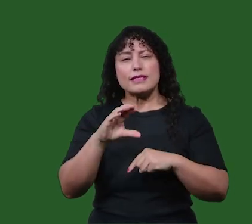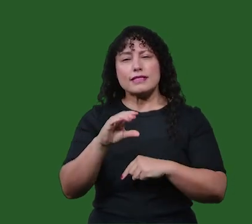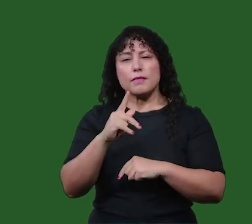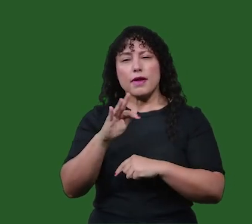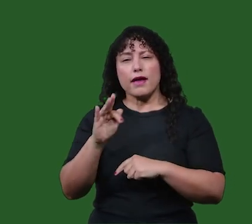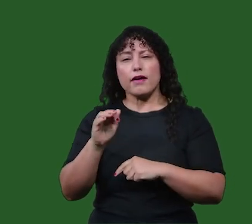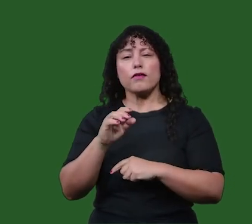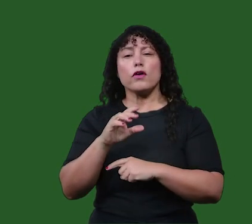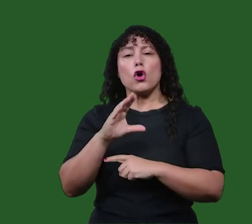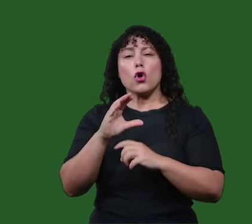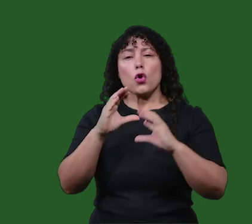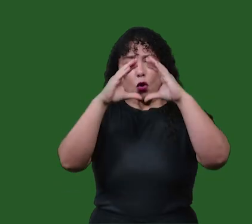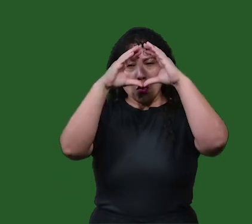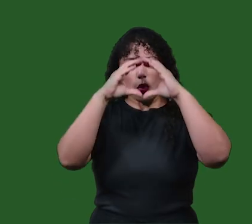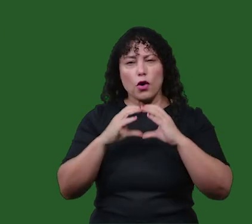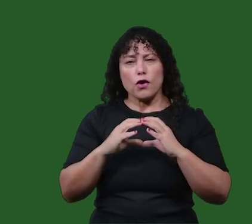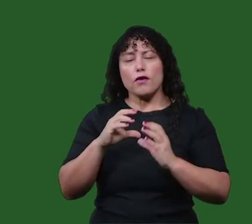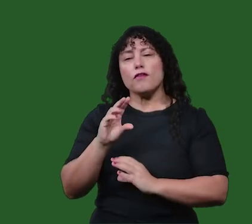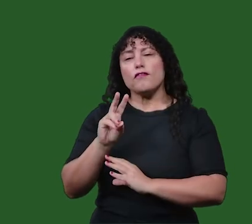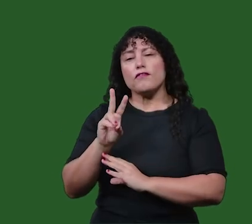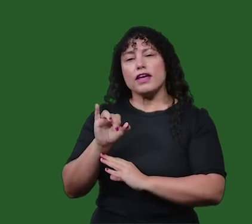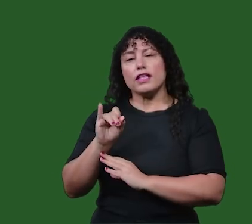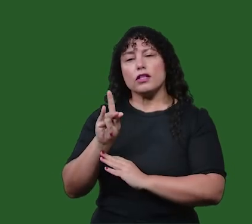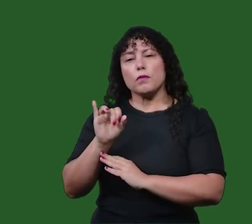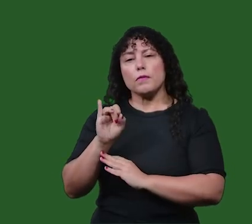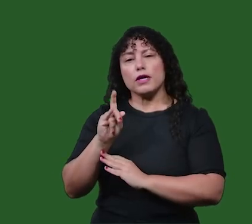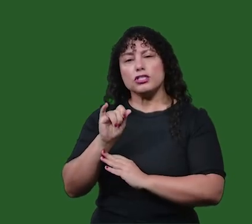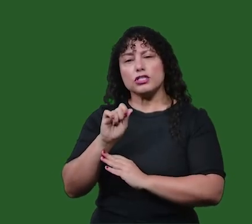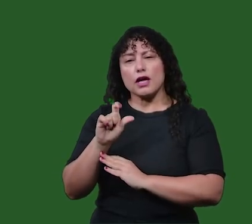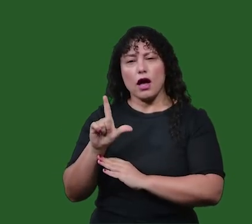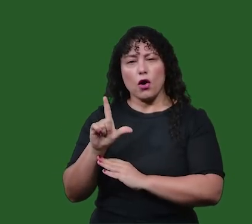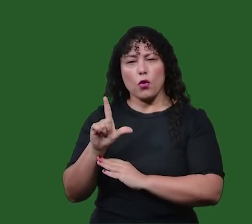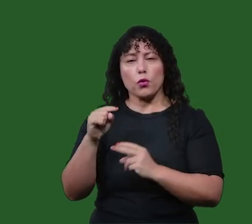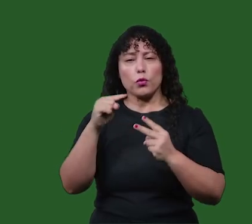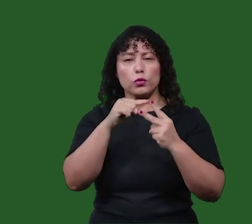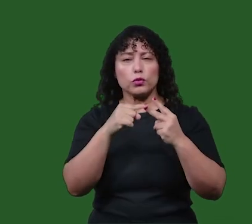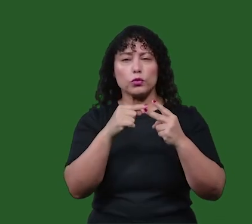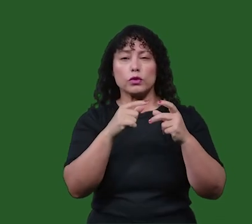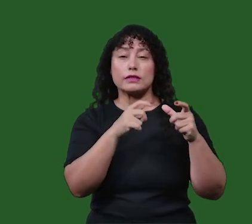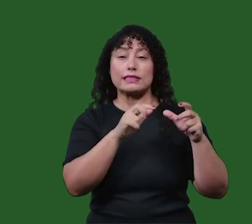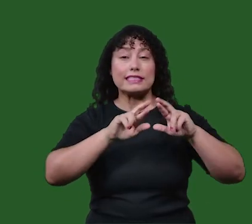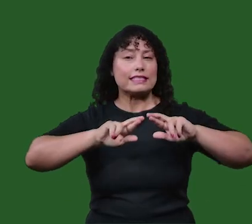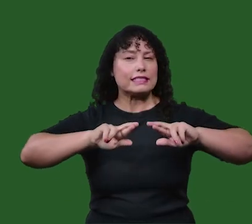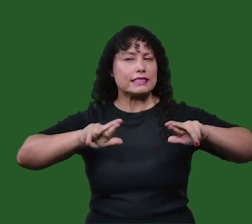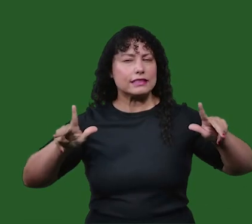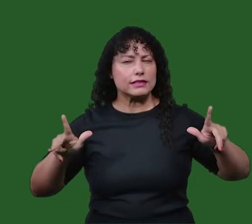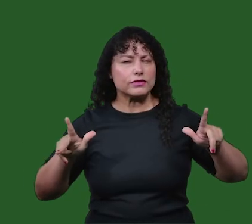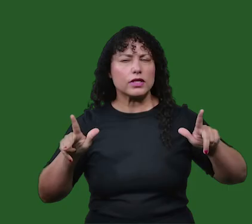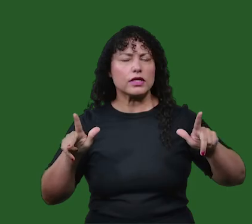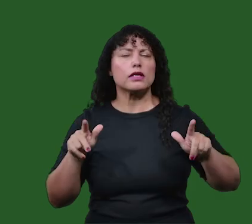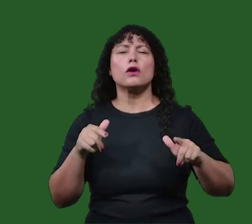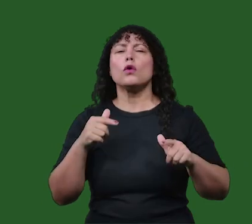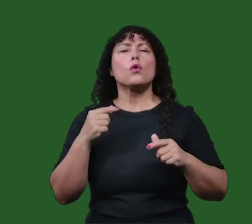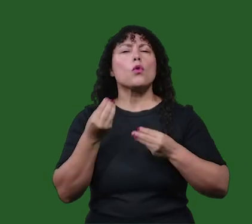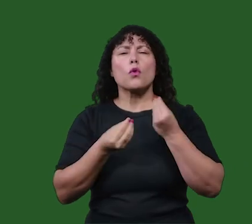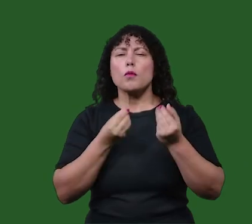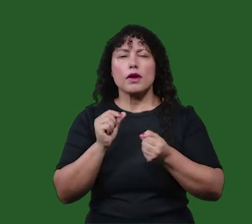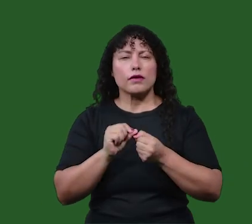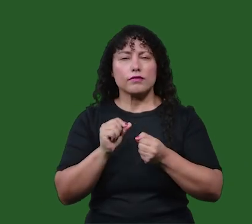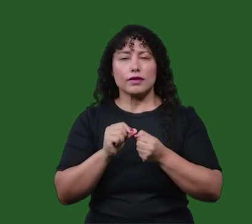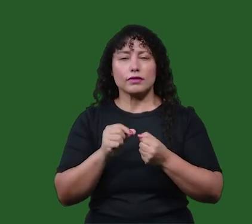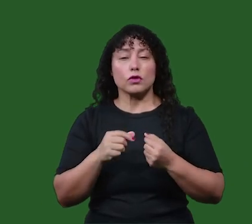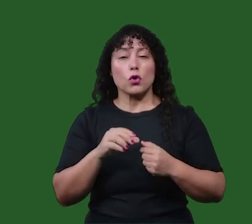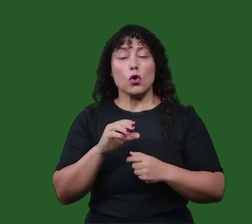o CPF, o córtex pré-frontal ventromedial. São 2 regiões distintas. O que elas